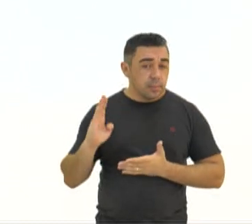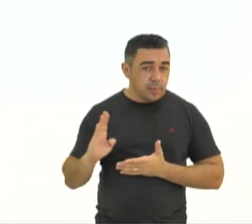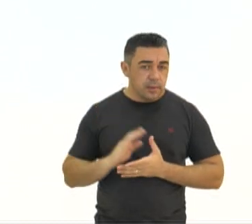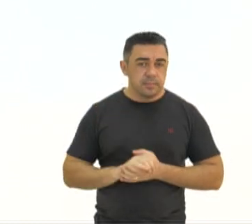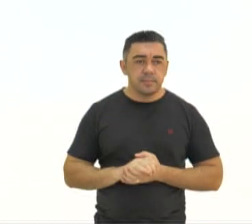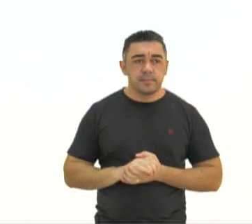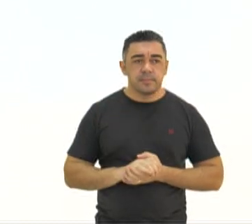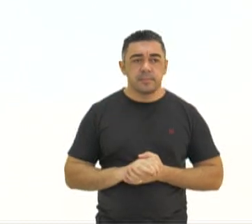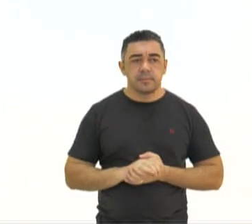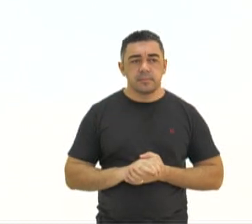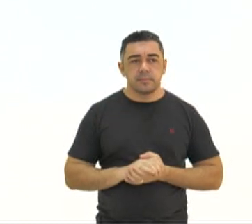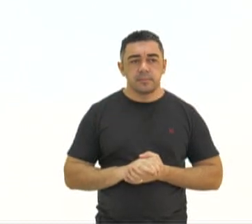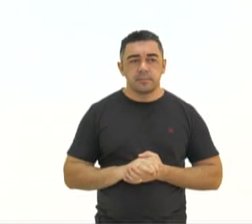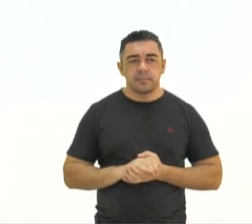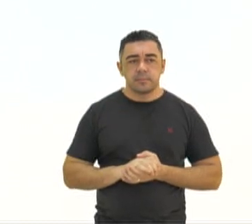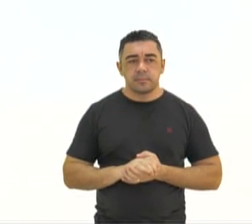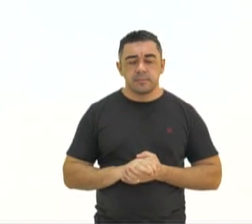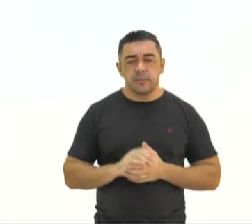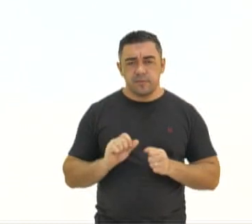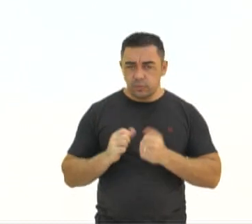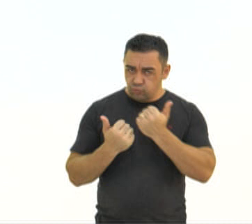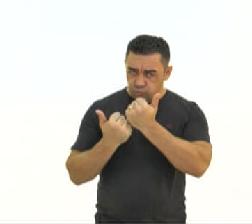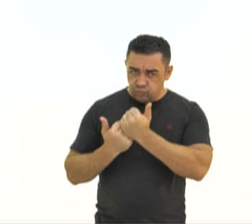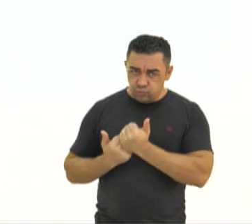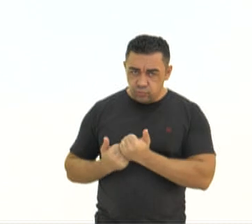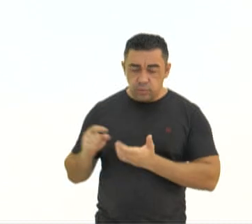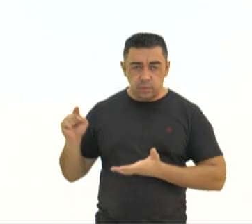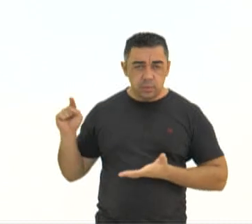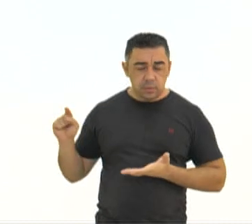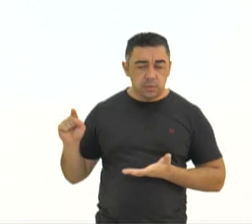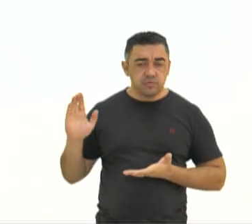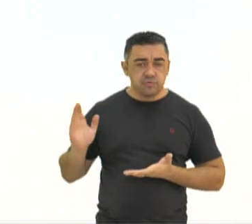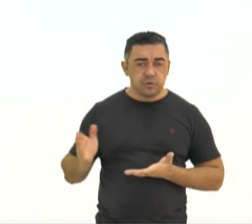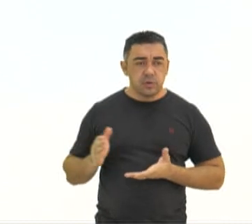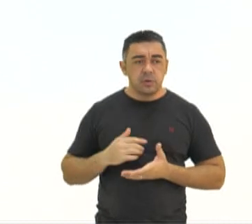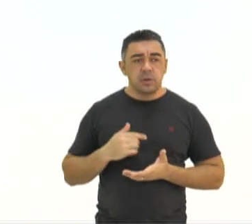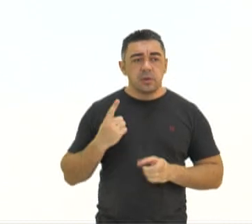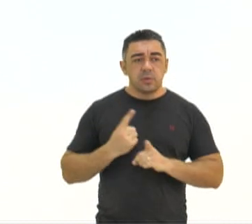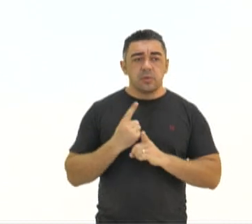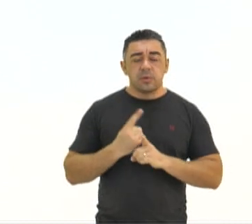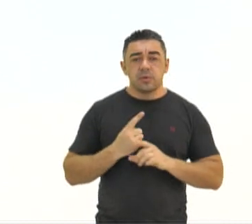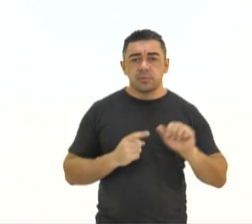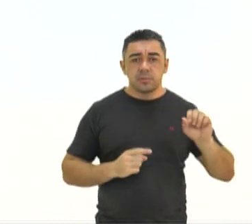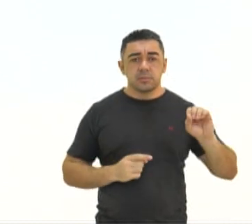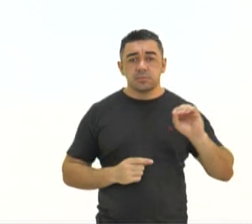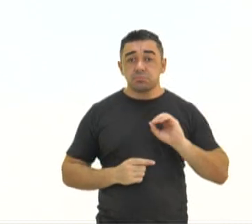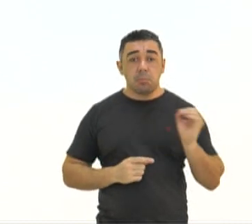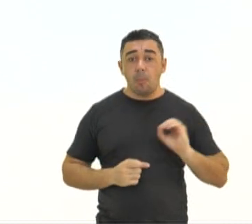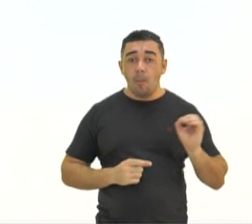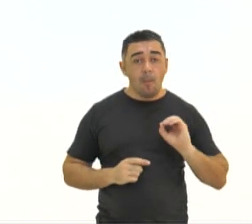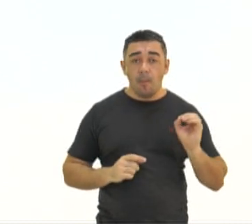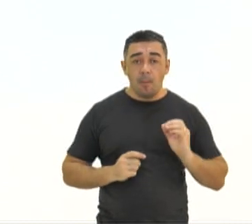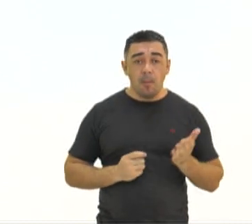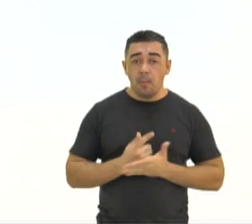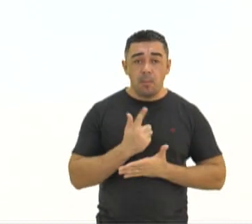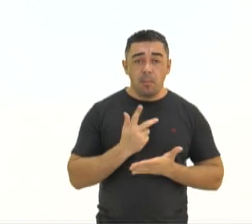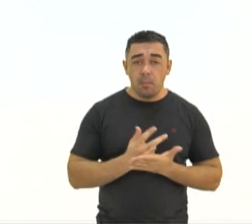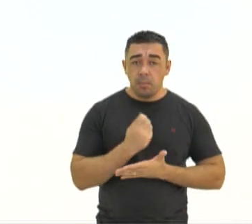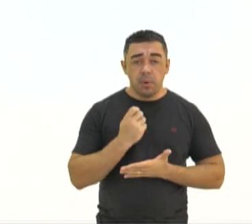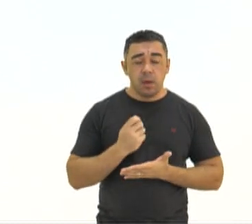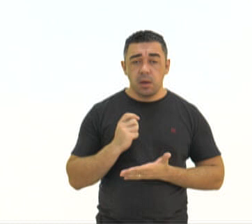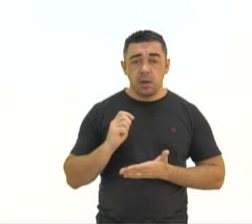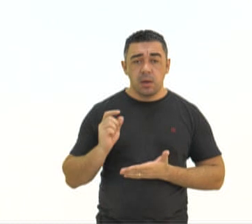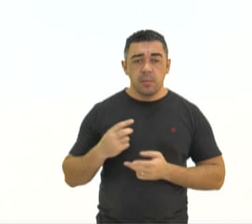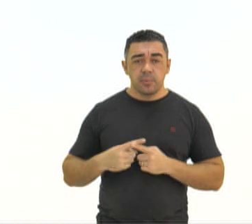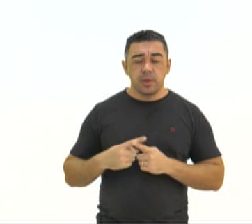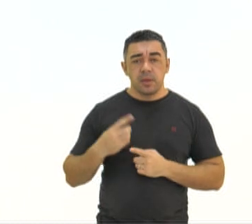do tipo B. Fiz a substituição na nossa equação e tenho que eu vou comprar 0 canetas do tipo A. Porque 3